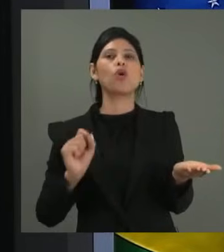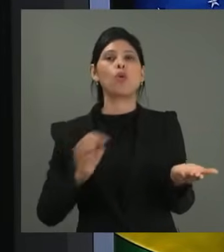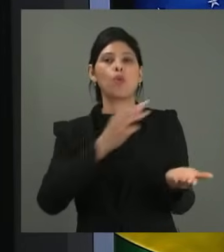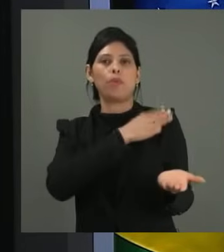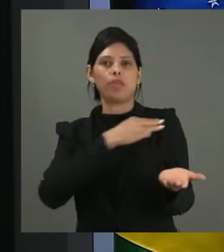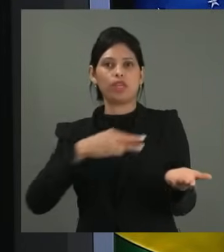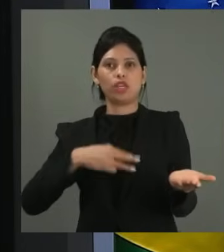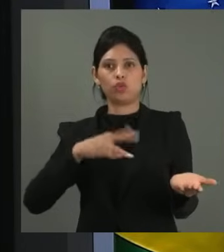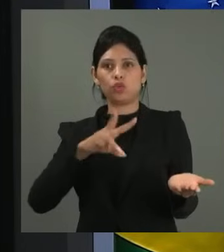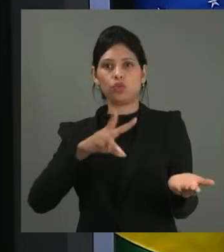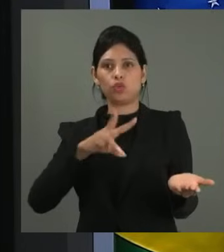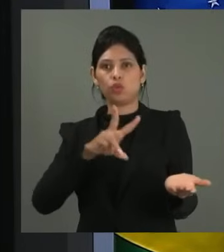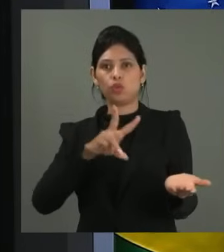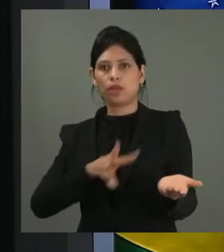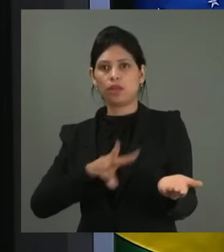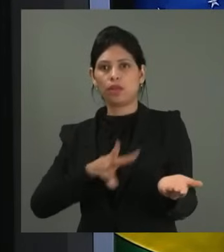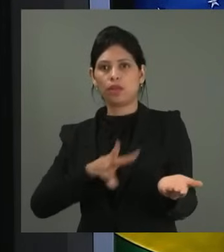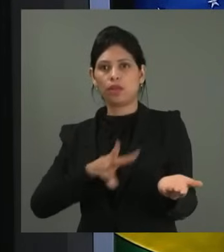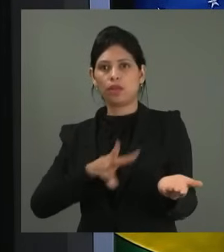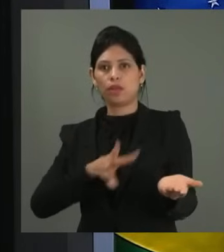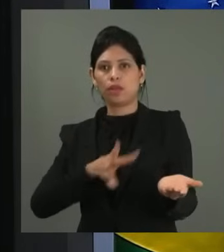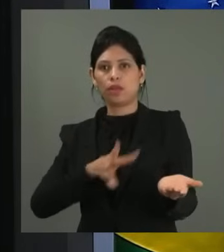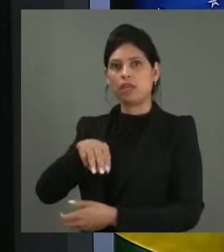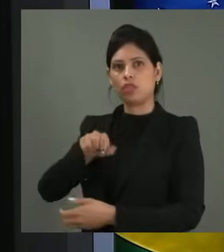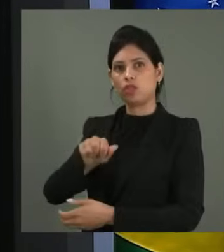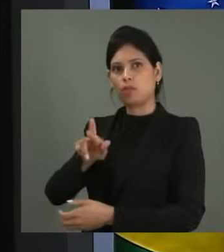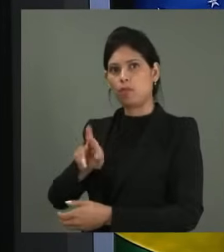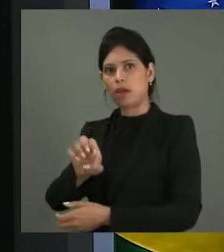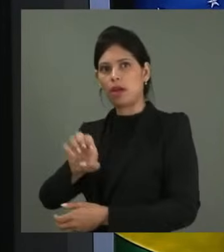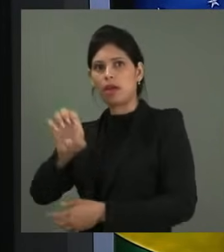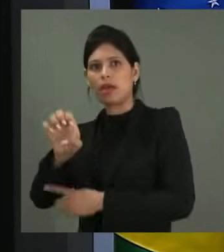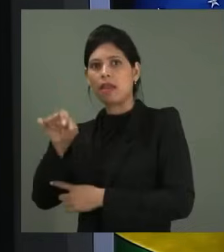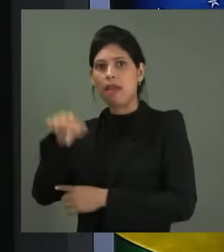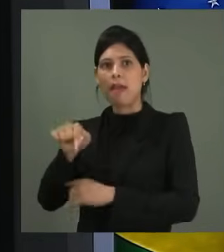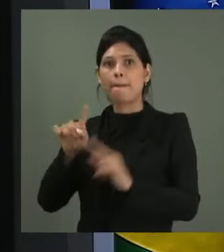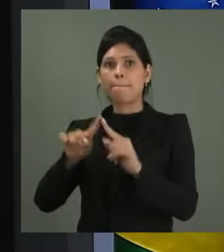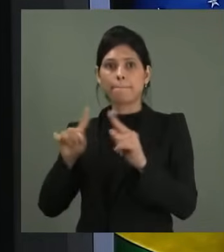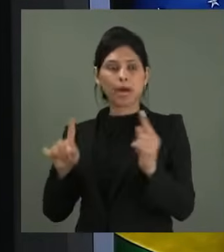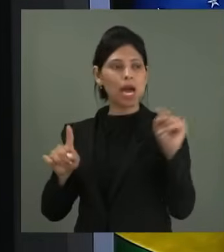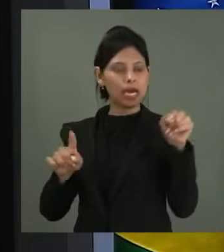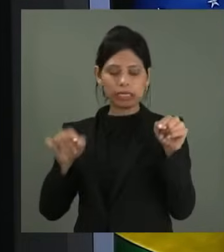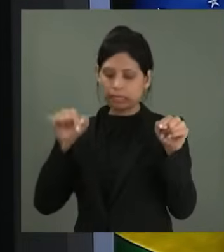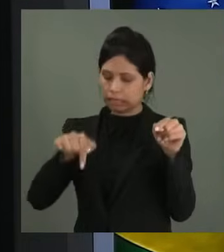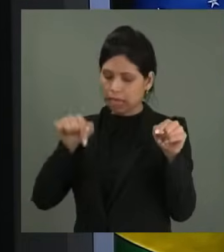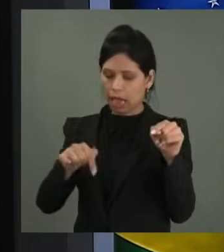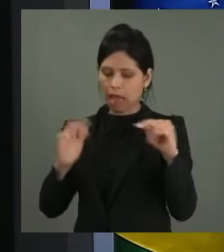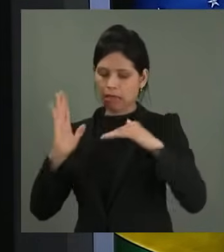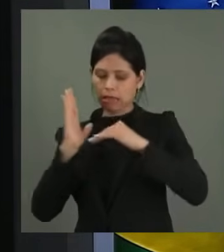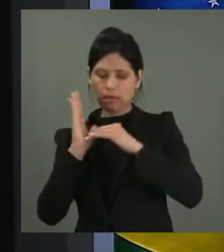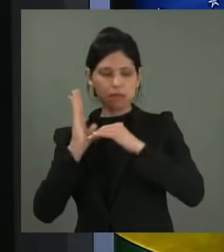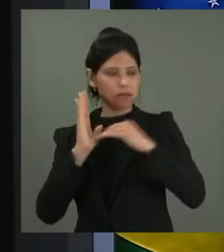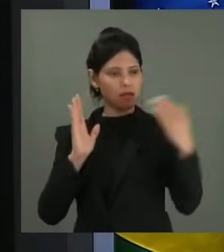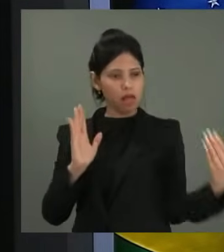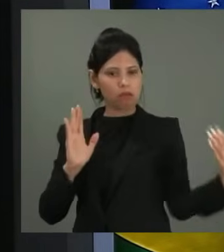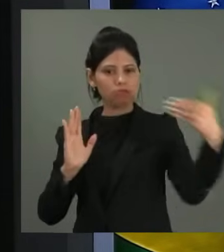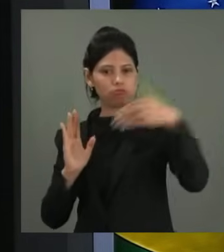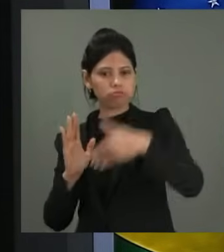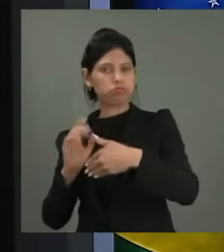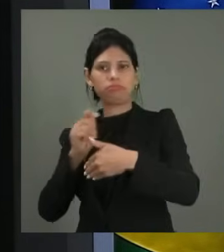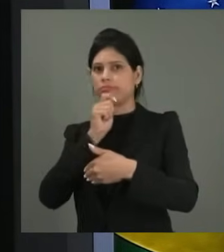Maré e não vem aqui na Comissão de Segurança da Câmara dos Deputados, ele